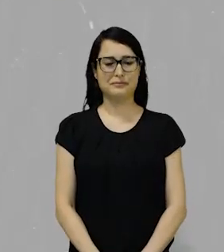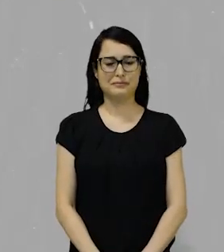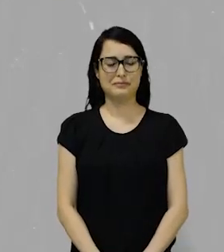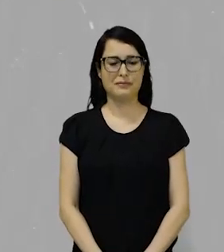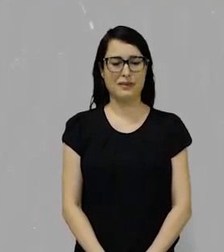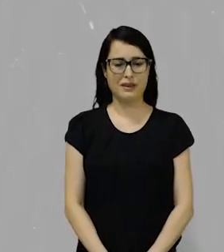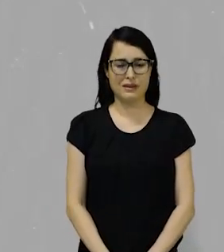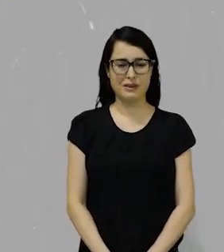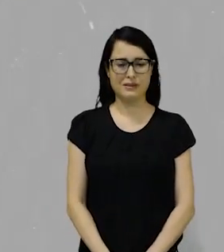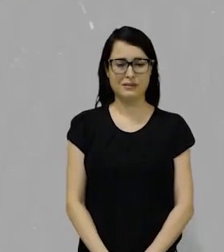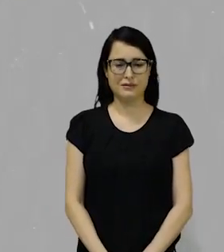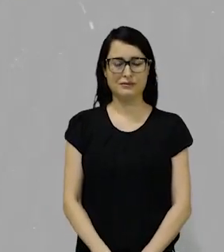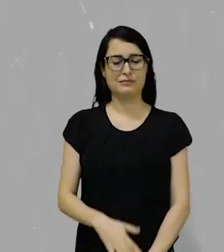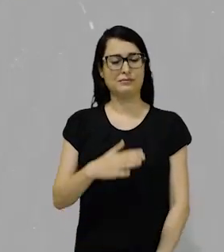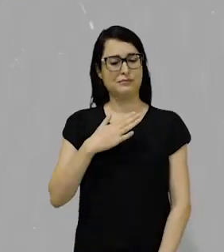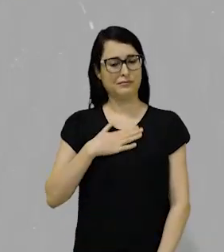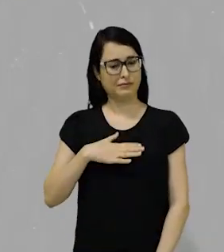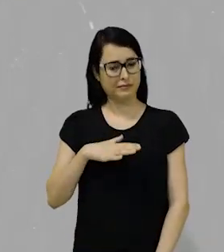Então, ó,